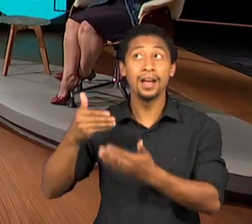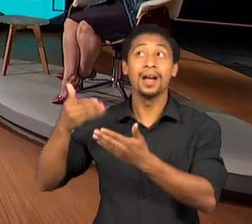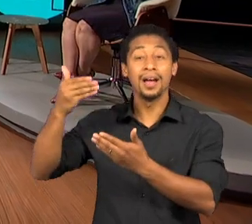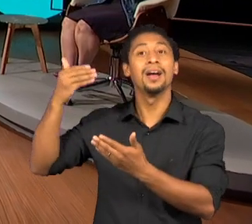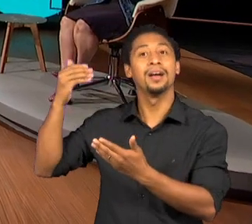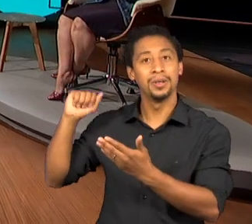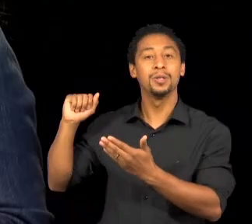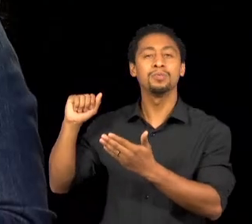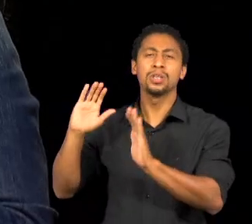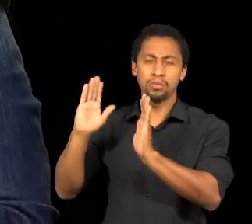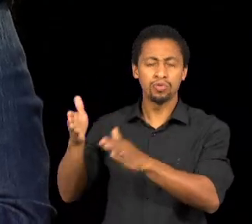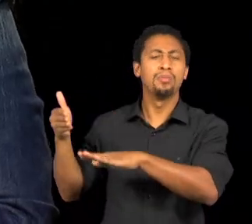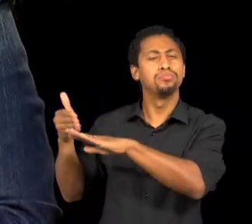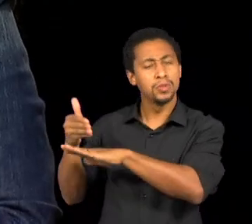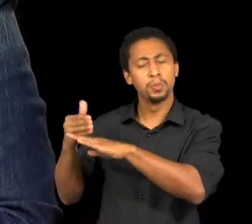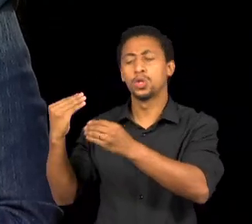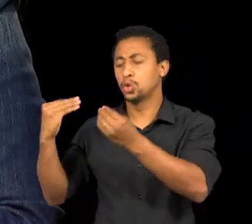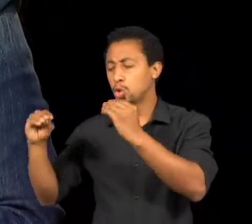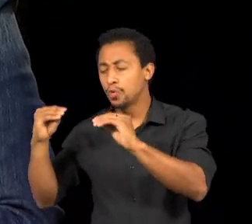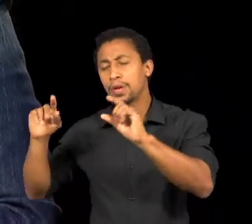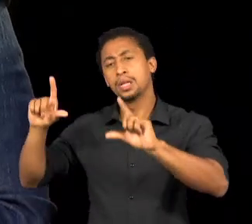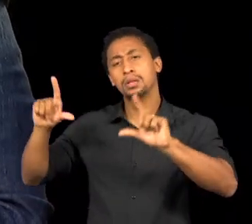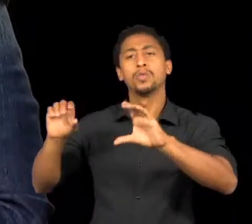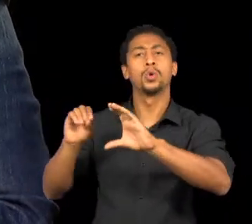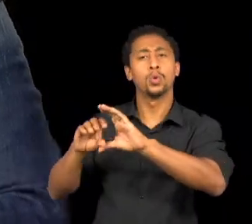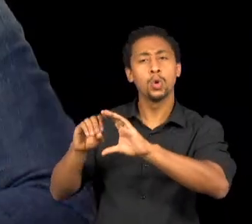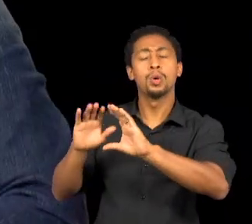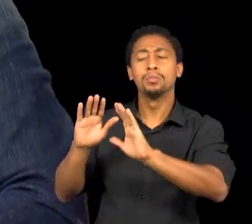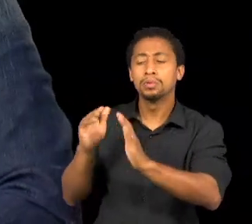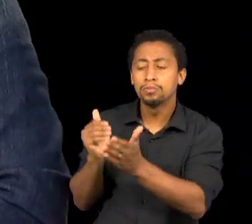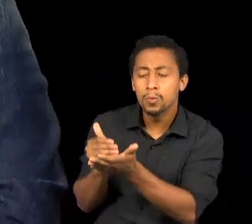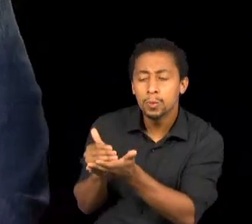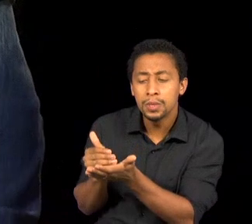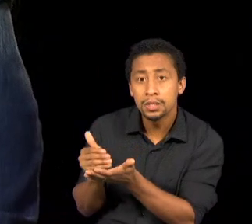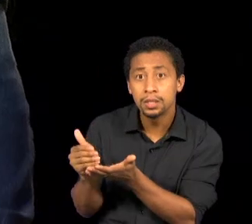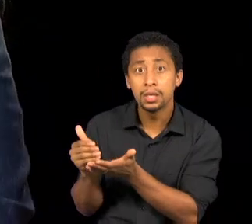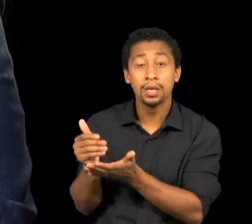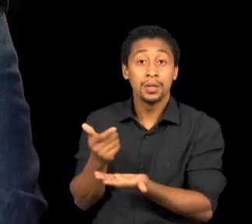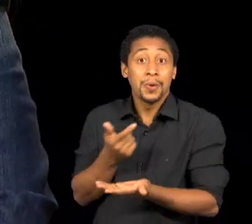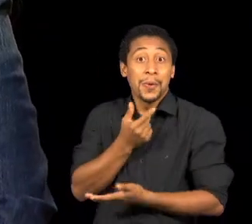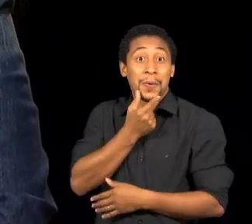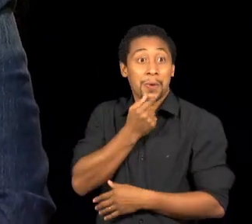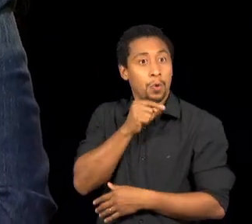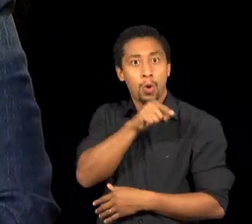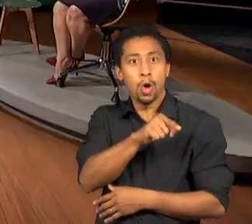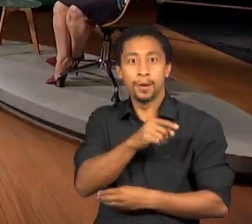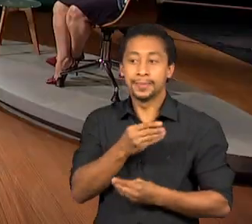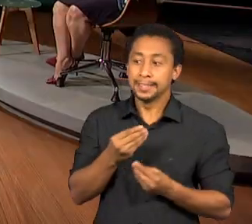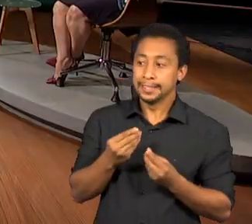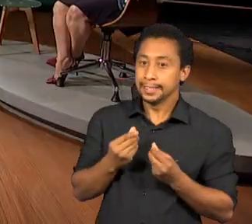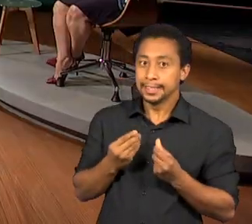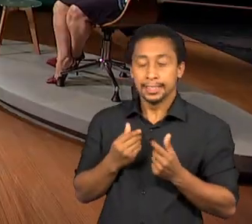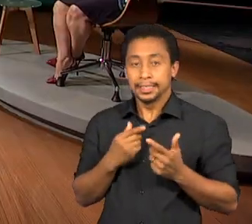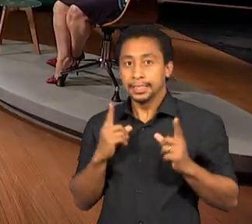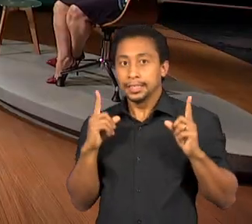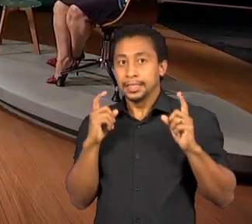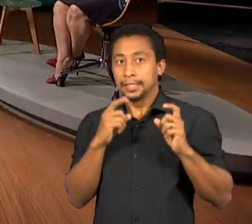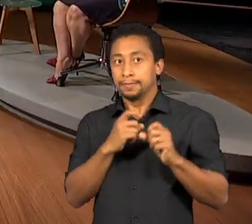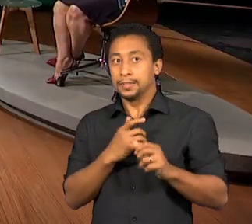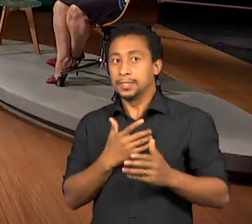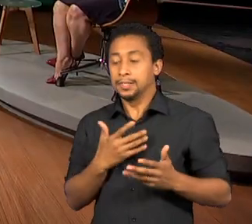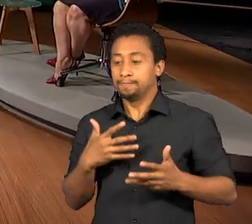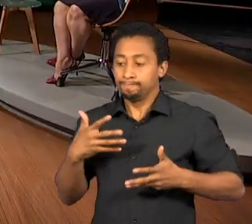feito novela na Globo e o Jaime estava começando. E assim, ele estava muito tenso no começo, sabe? E também eu acho muito bom